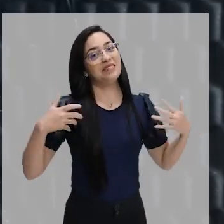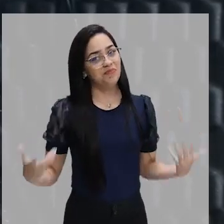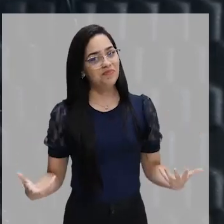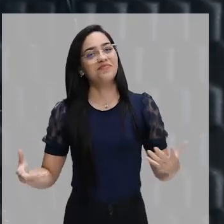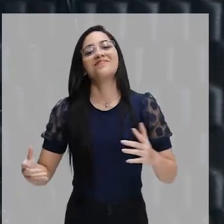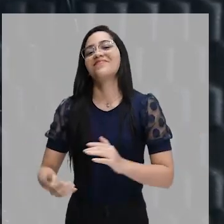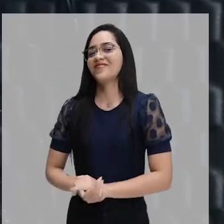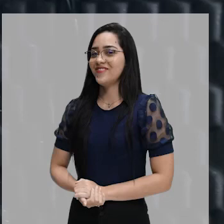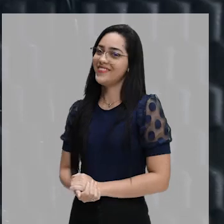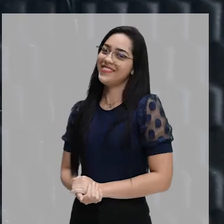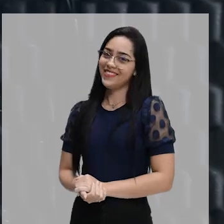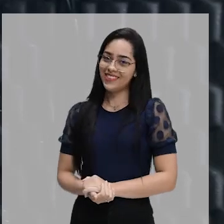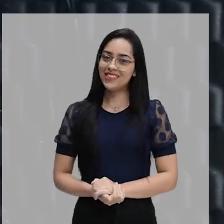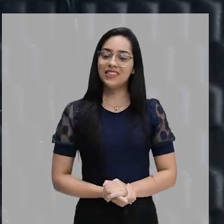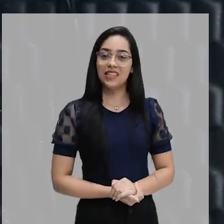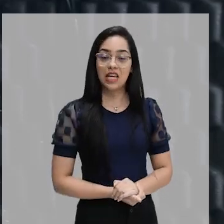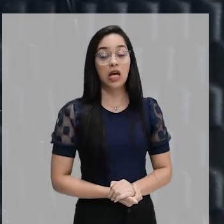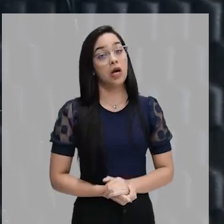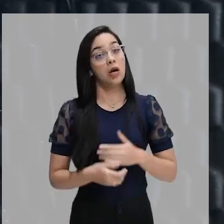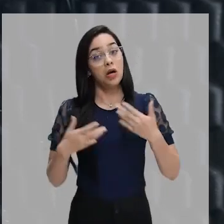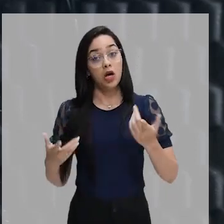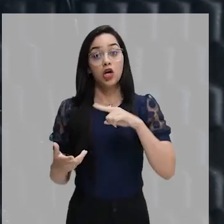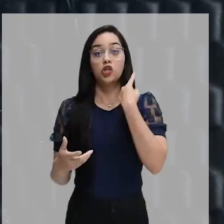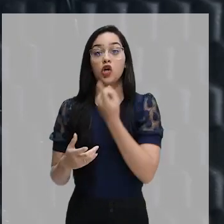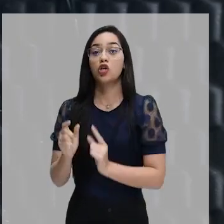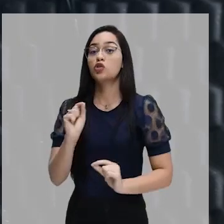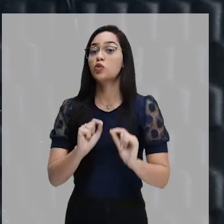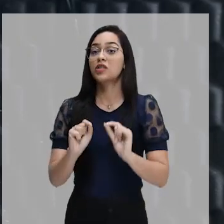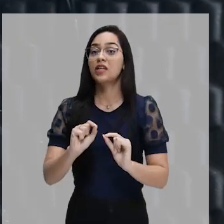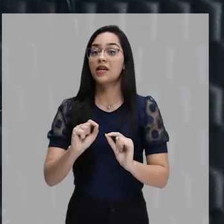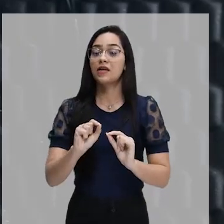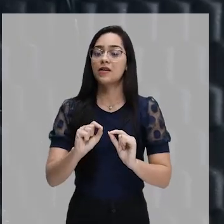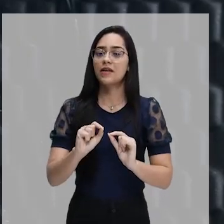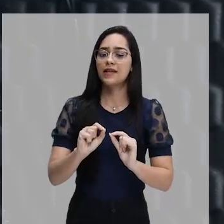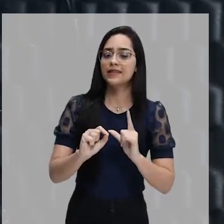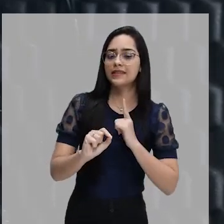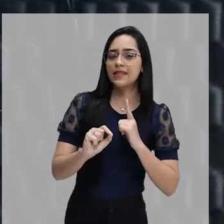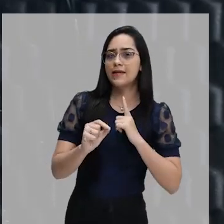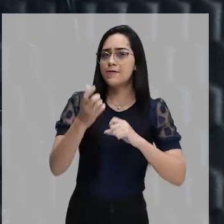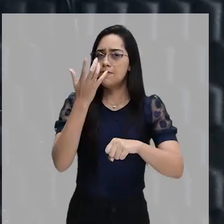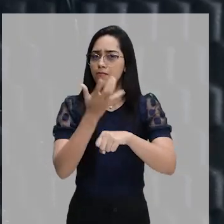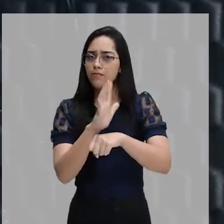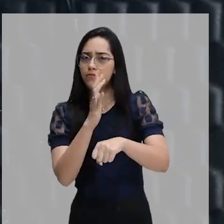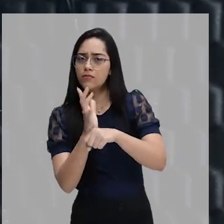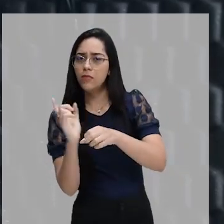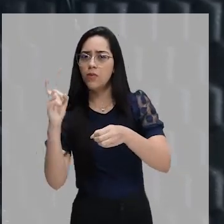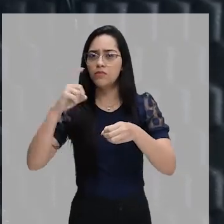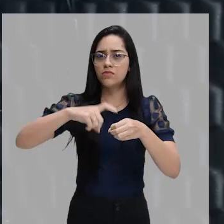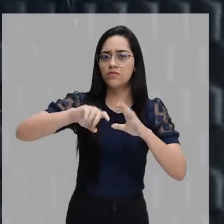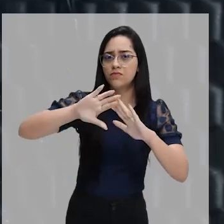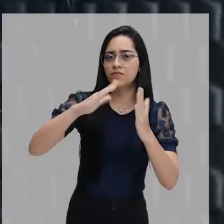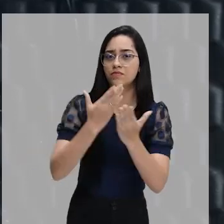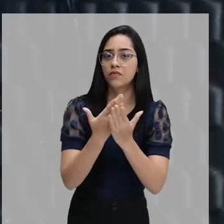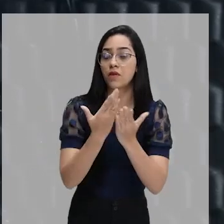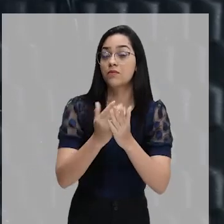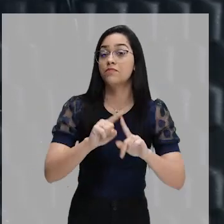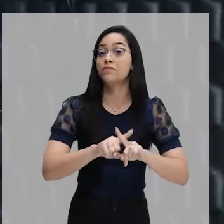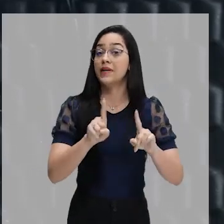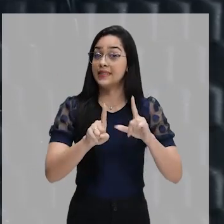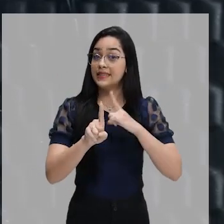Olha só, é segundo semestre, nós já estamos aí mais habituados, voltando para a escola, porém,